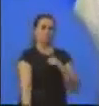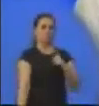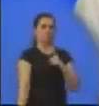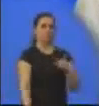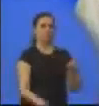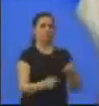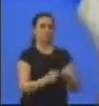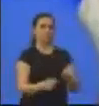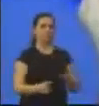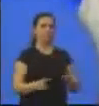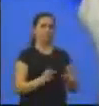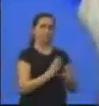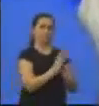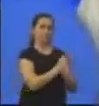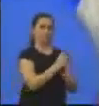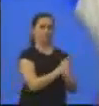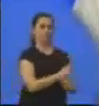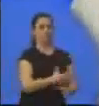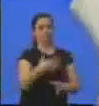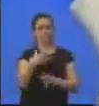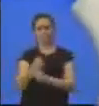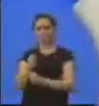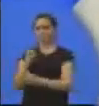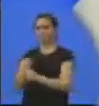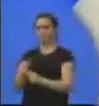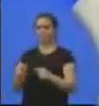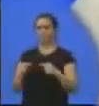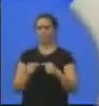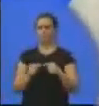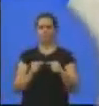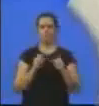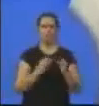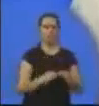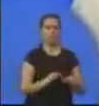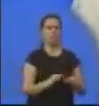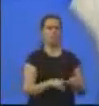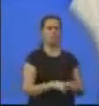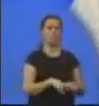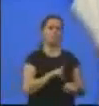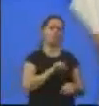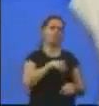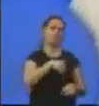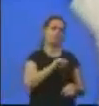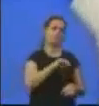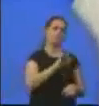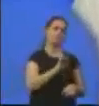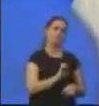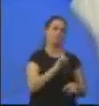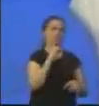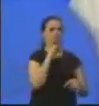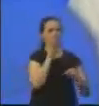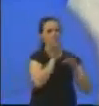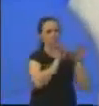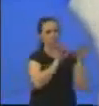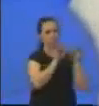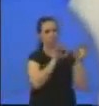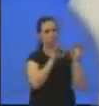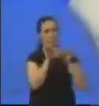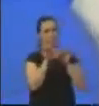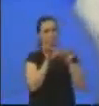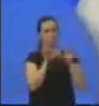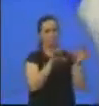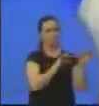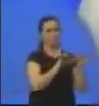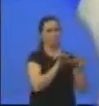vamos agrupar de forma conveniente. Vamos ver como ficou o nosso limite? Então, nós vamos arrumando a nossa expressão. Nós